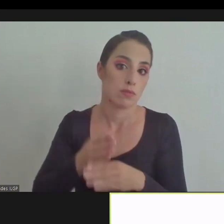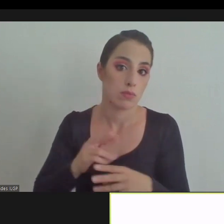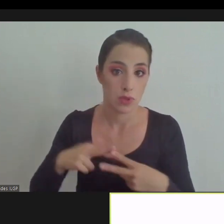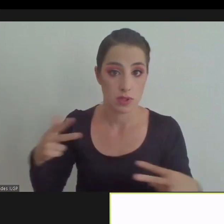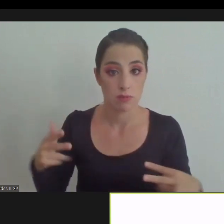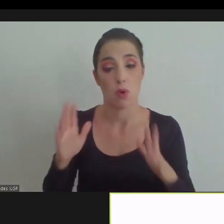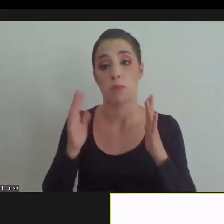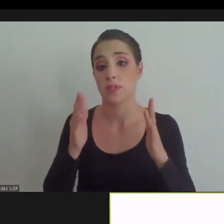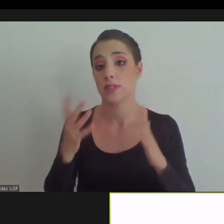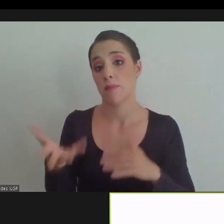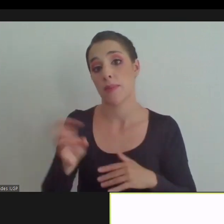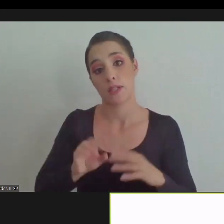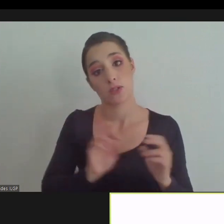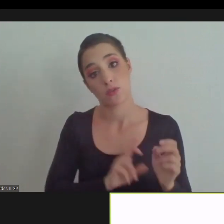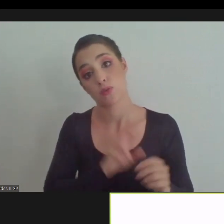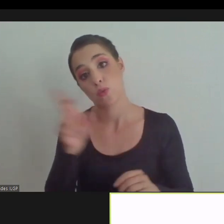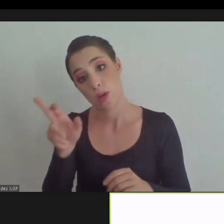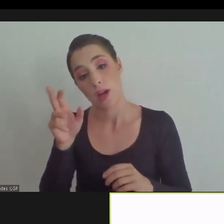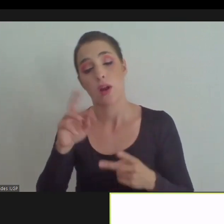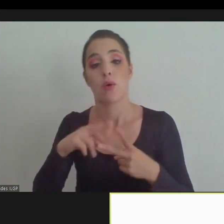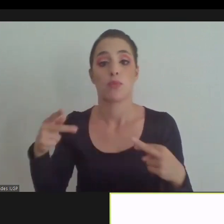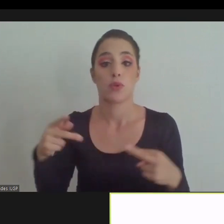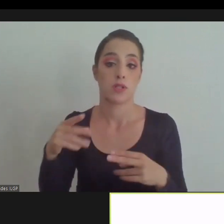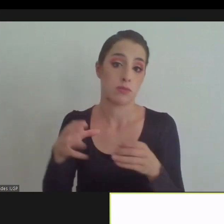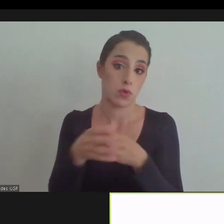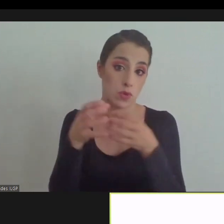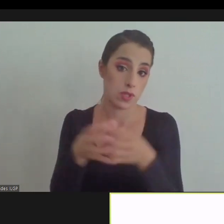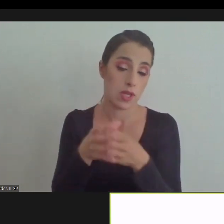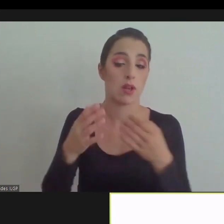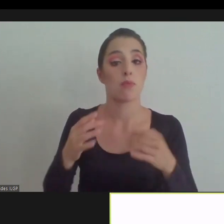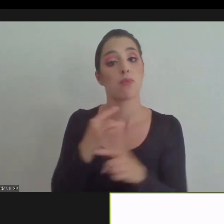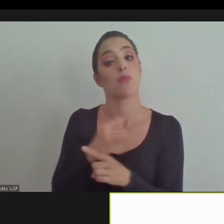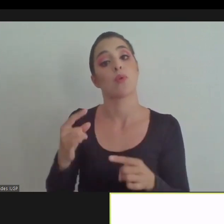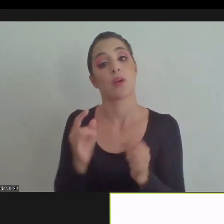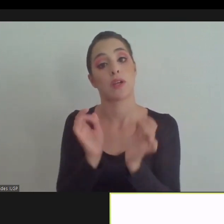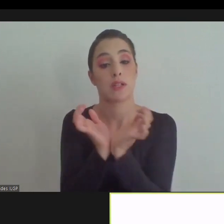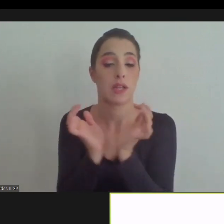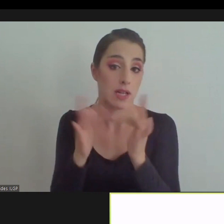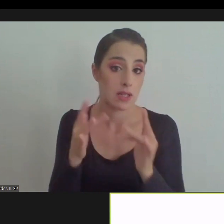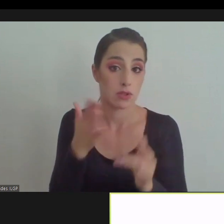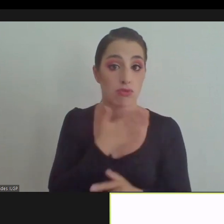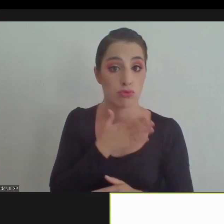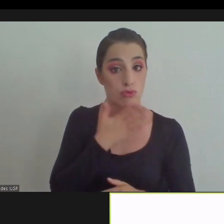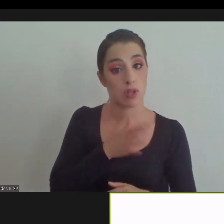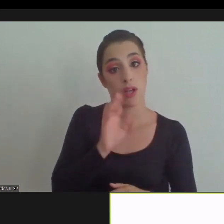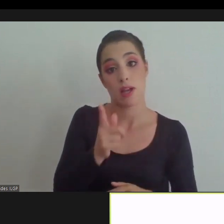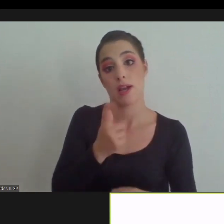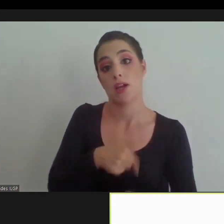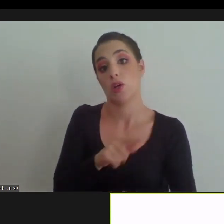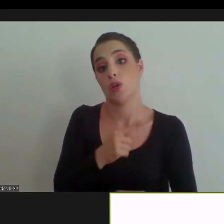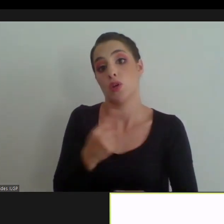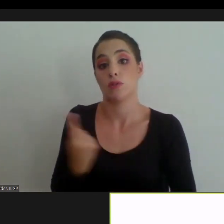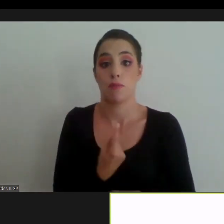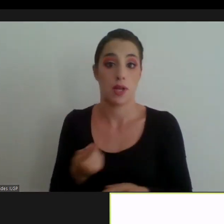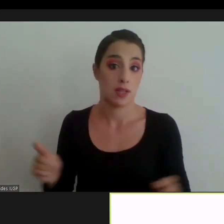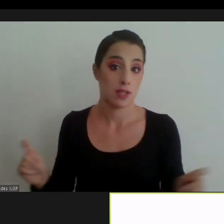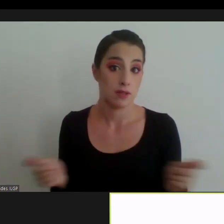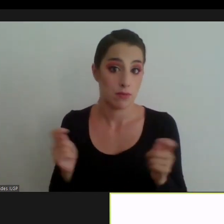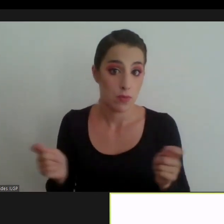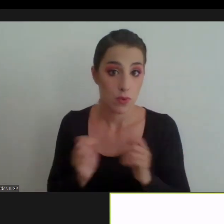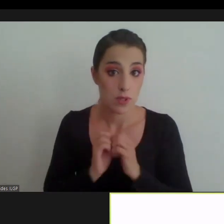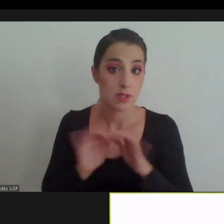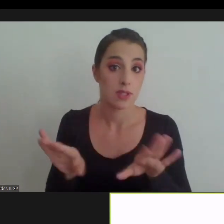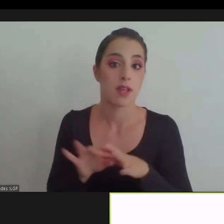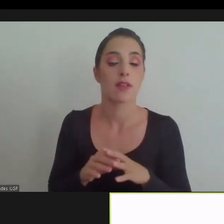de se deslocar ao Conselho Municipal, mas por meios virtuais podia submeter diversas petições. E logo a